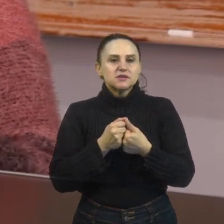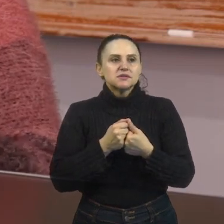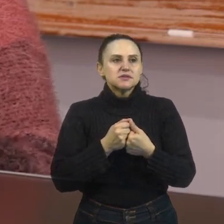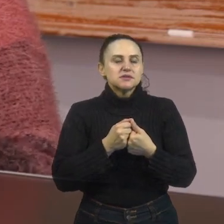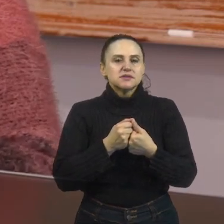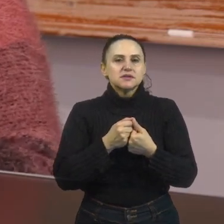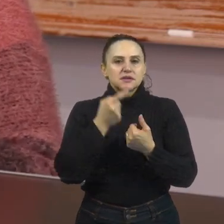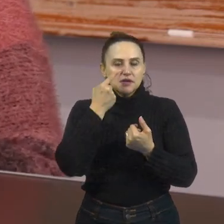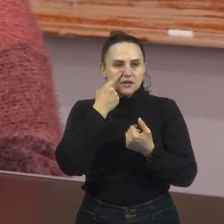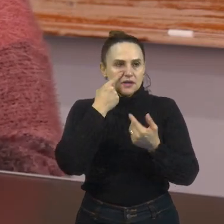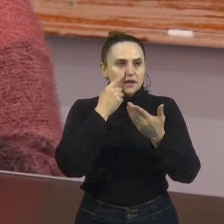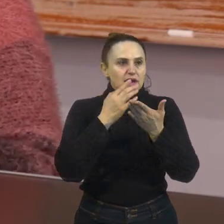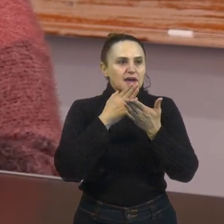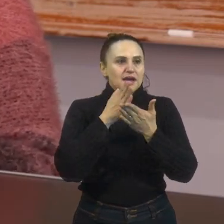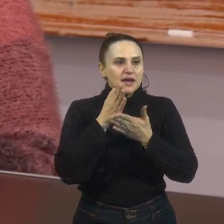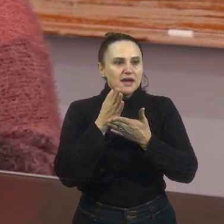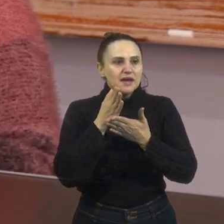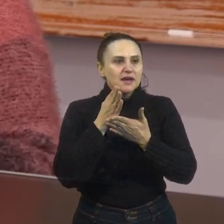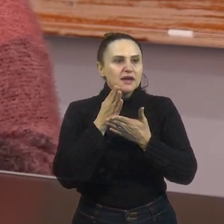Entrem